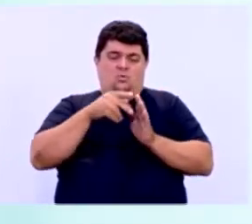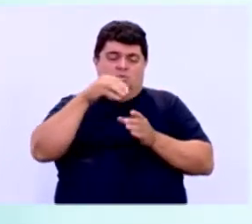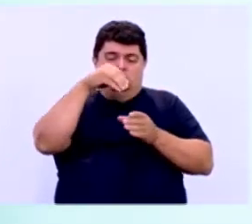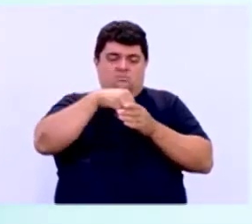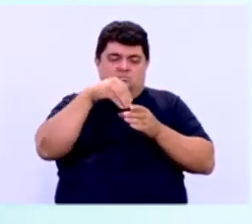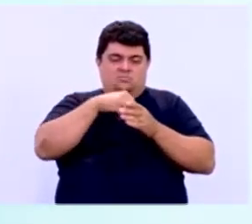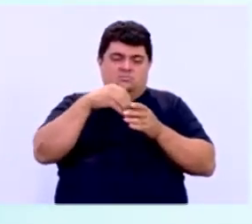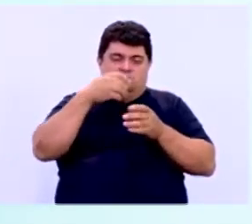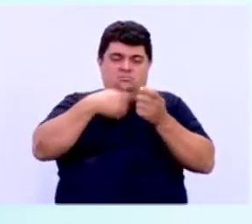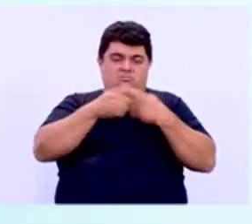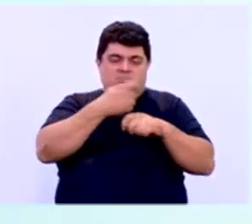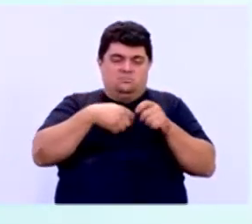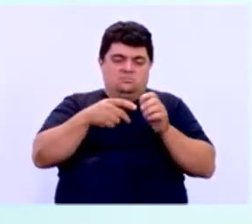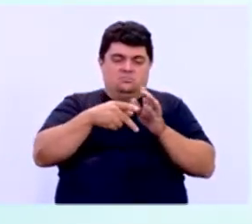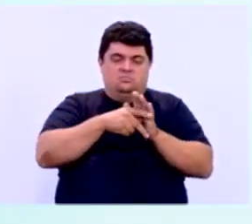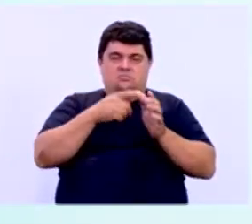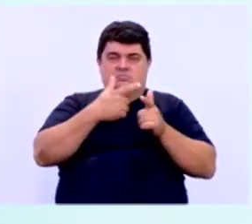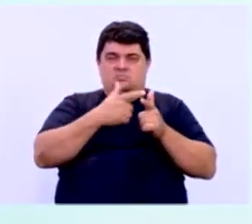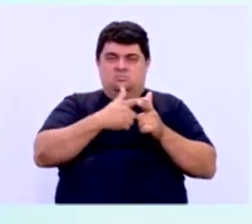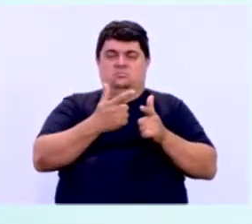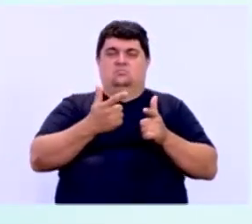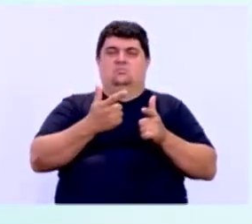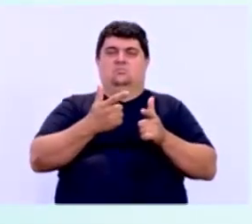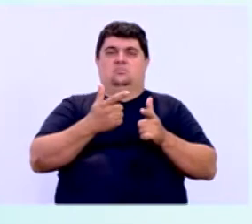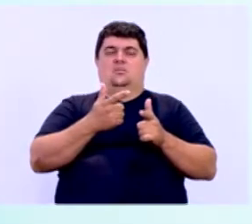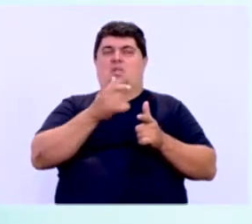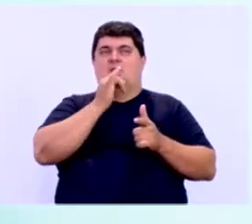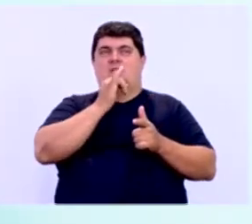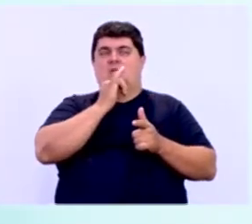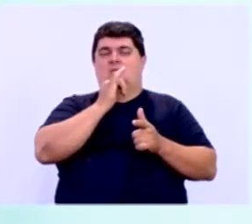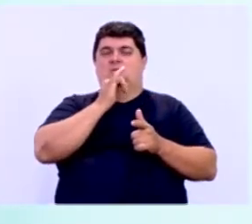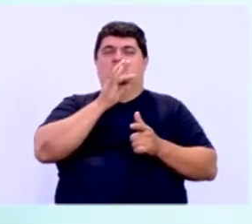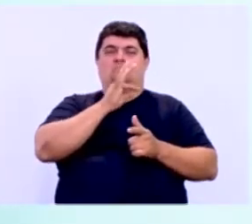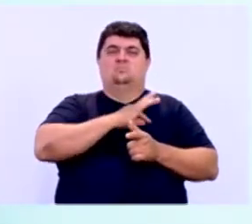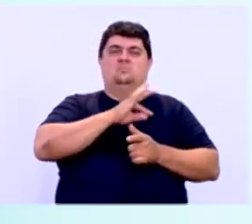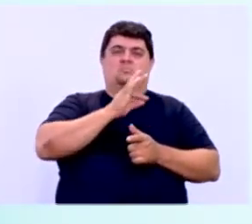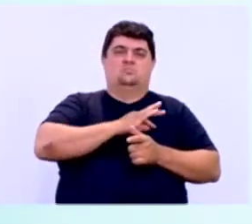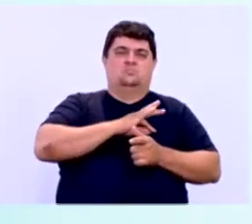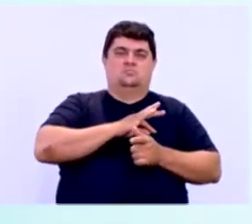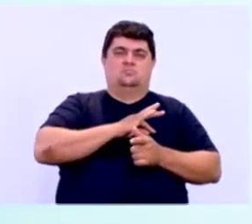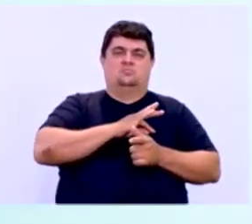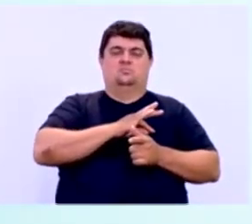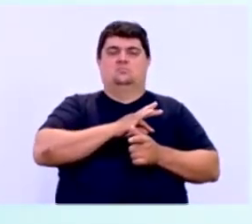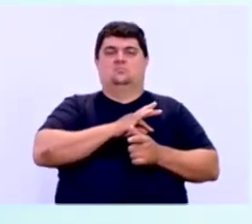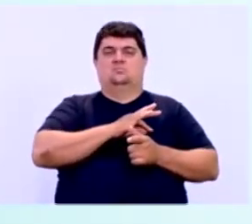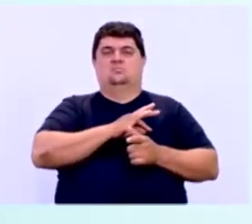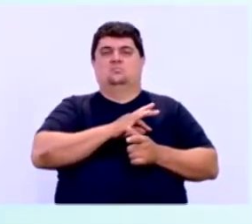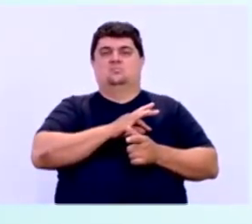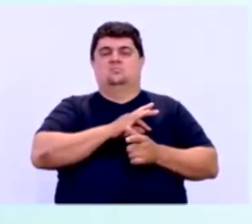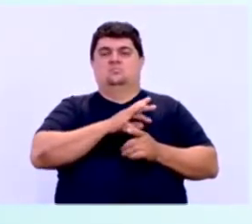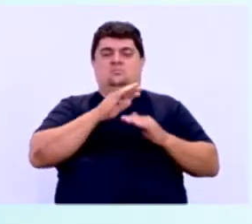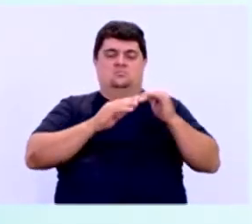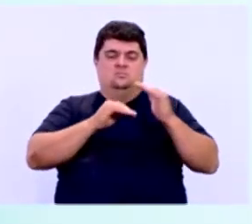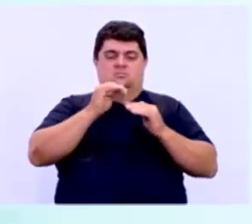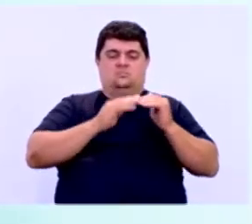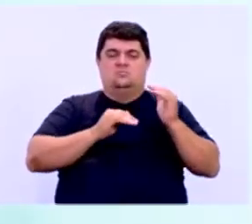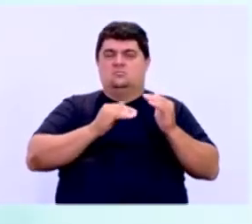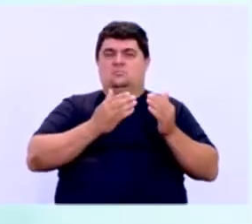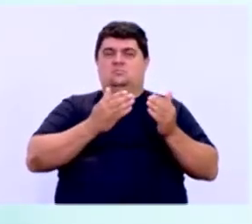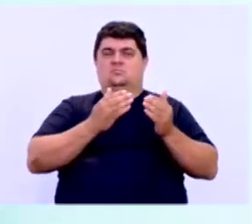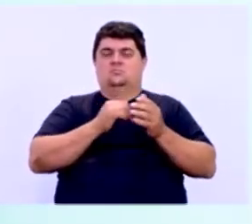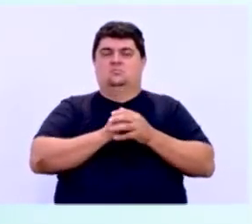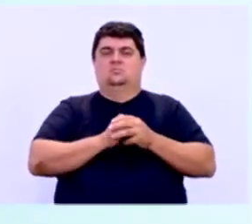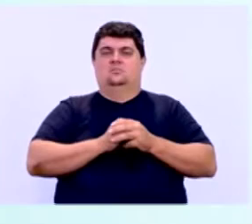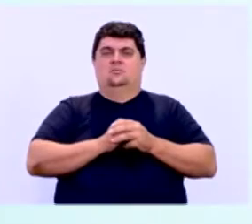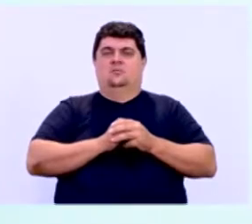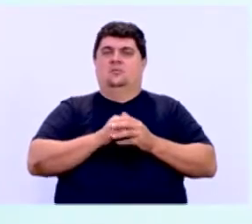atividade de administração, a sua atividade do dia a dia, como, por exemplo, pagar os colaboradores, pagar o salário dos funcionários, tá?